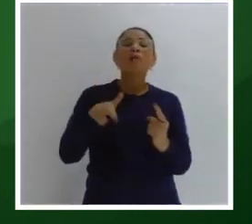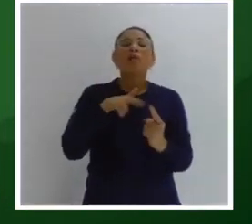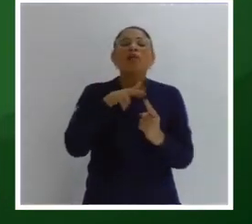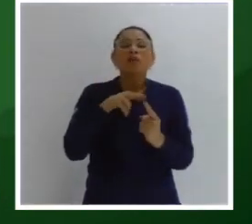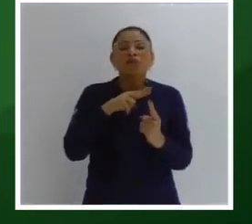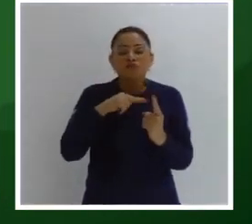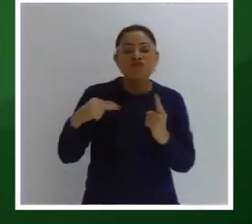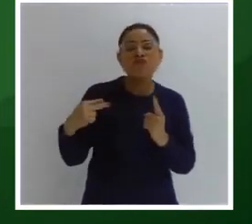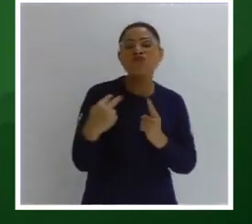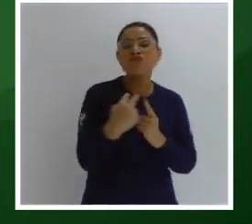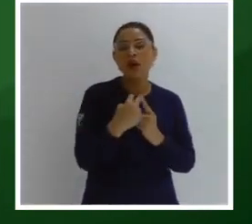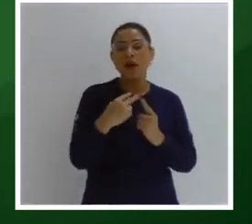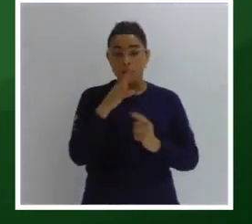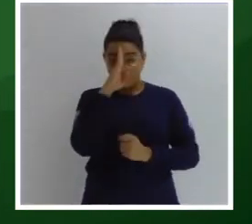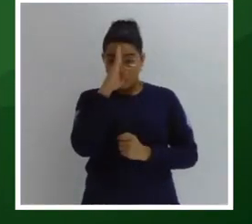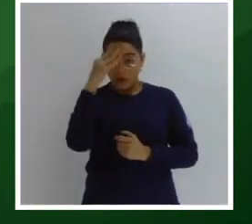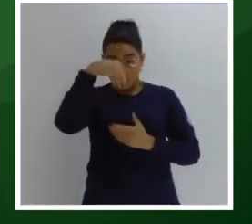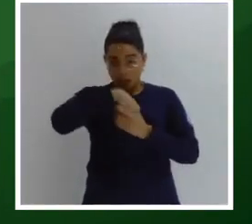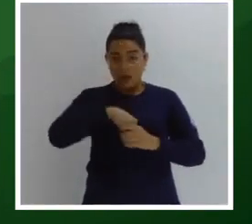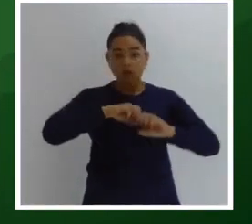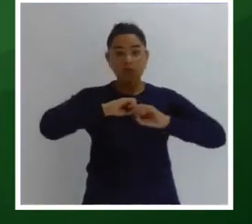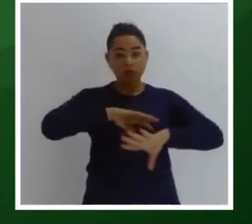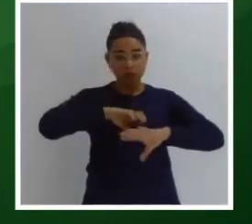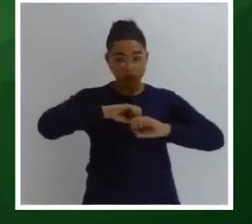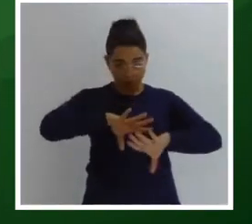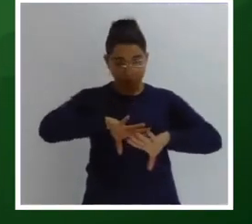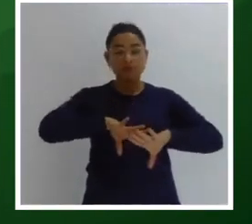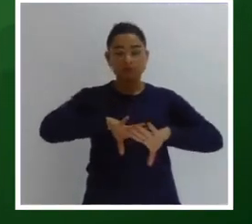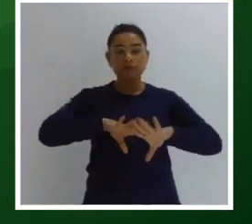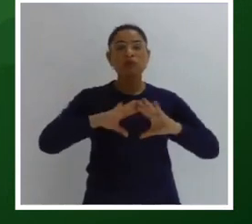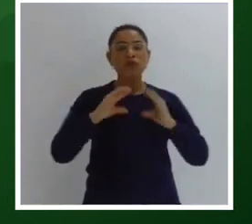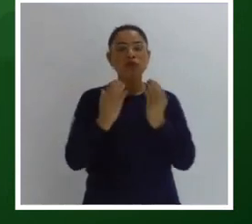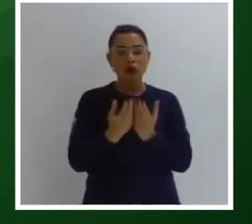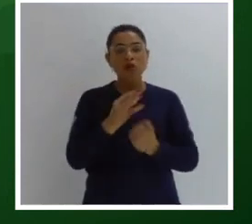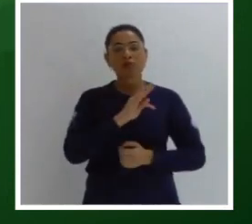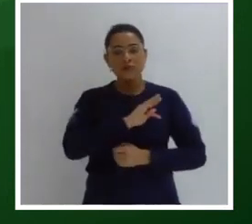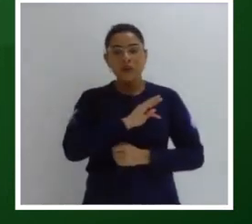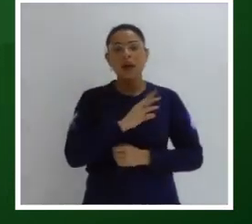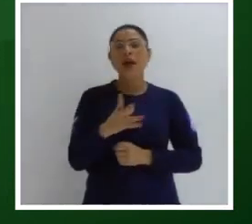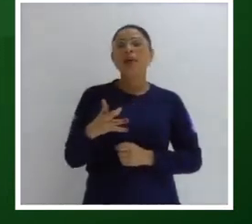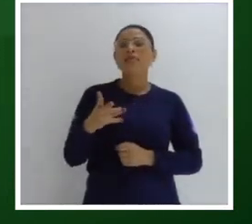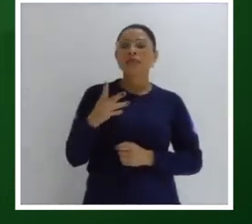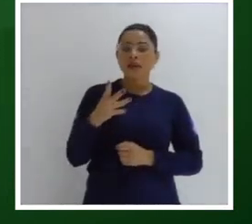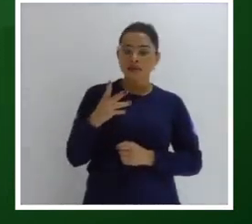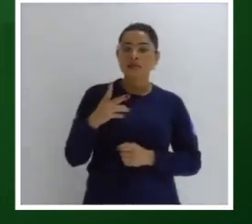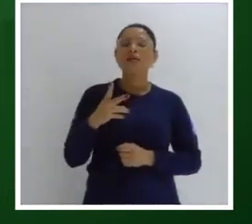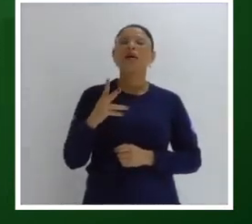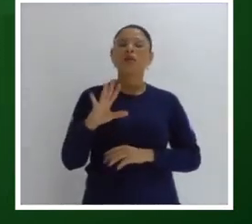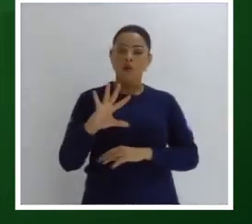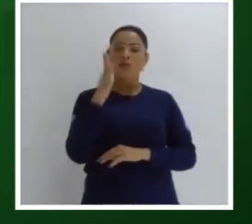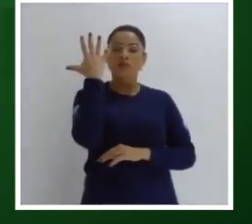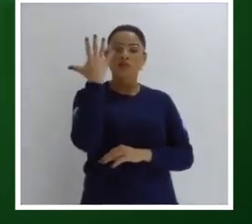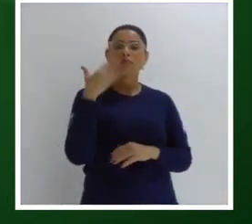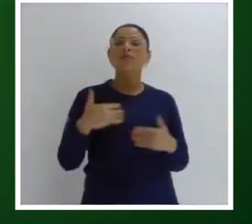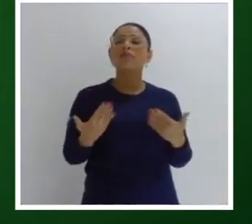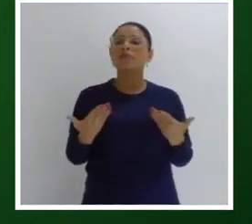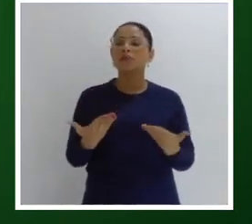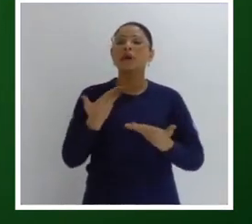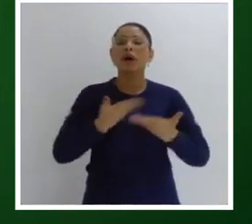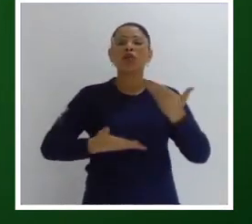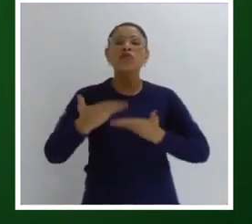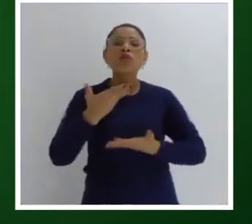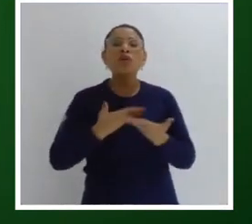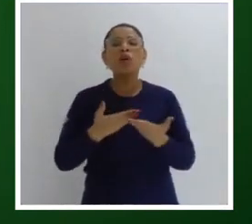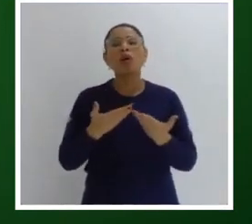do fórum internacional de educação já na sua nessa terceira Edição é a troca